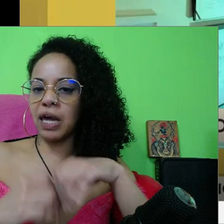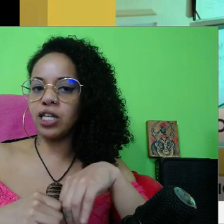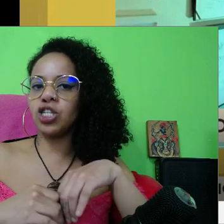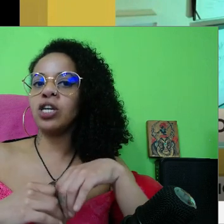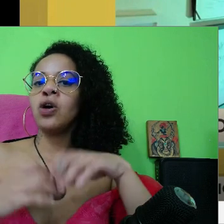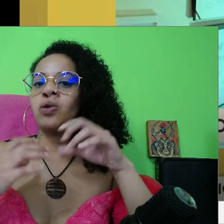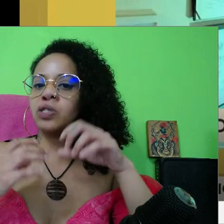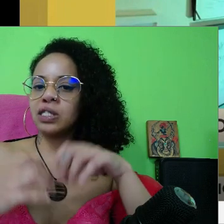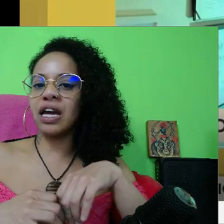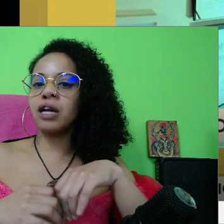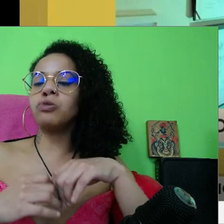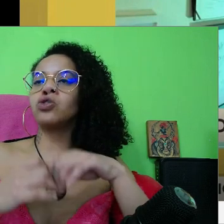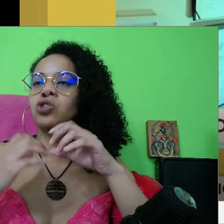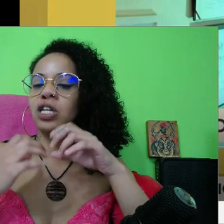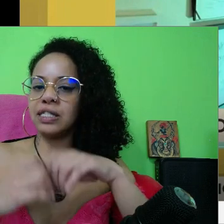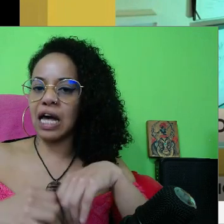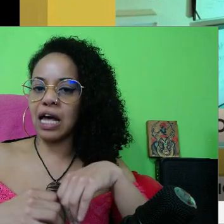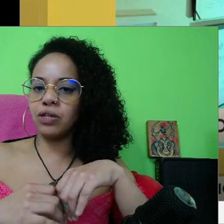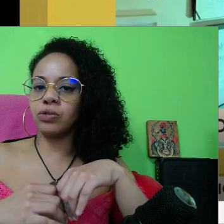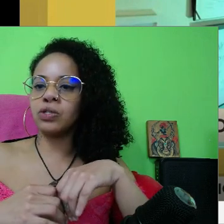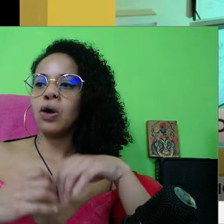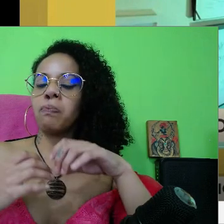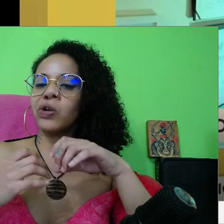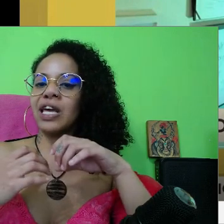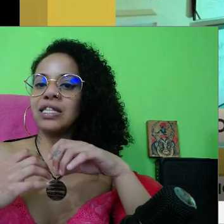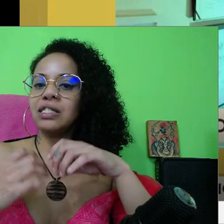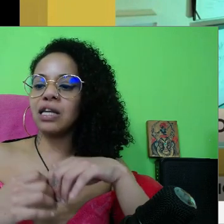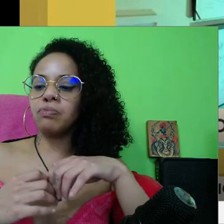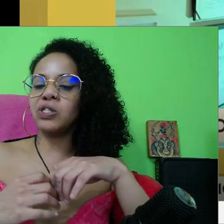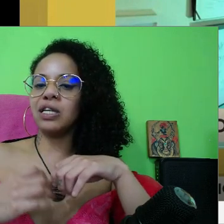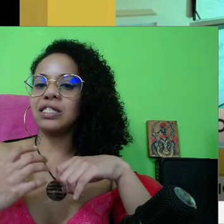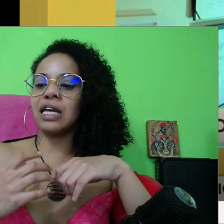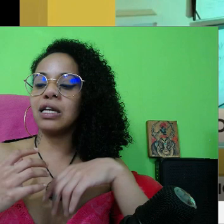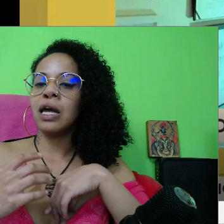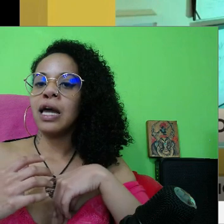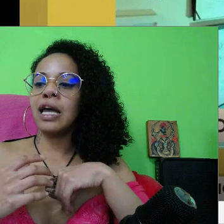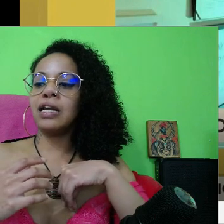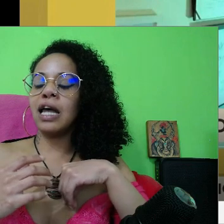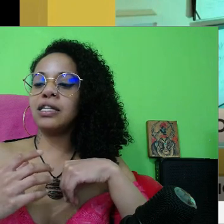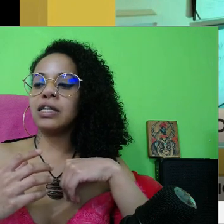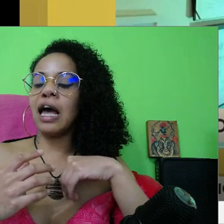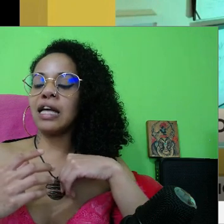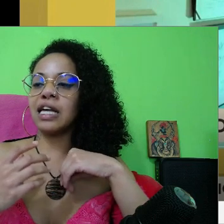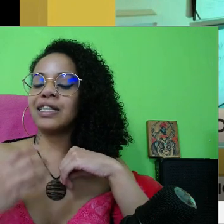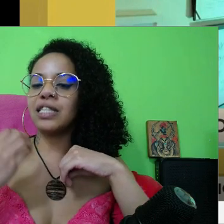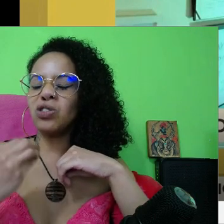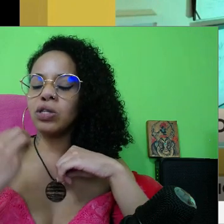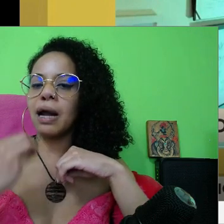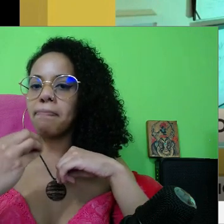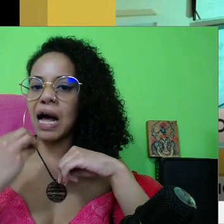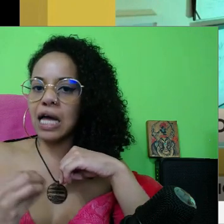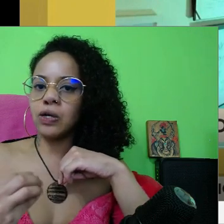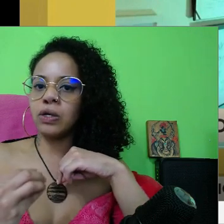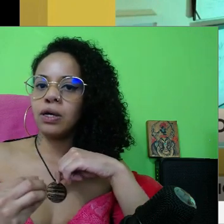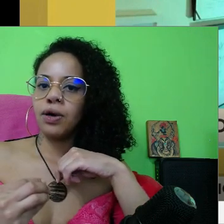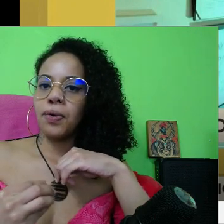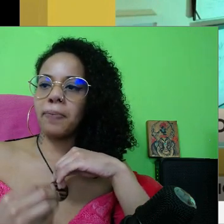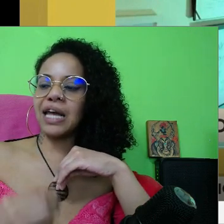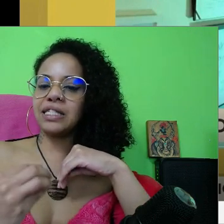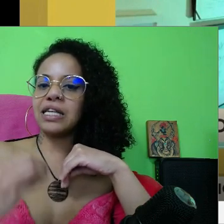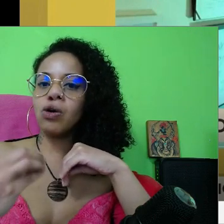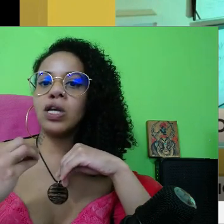respeite os termos utilizados porque esses termos eles têm eles Assim é tanto trabalho